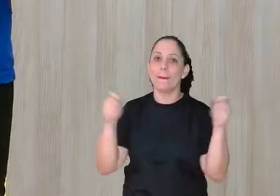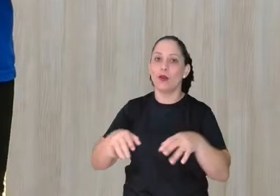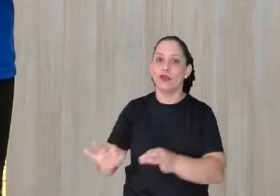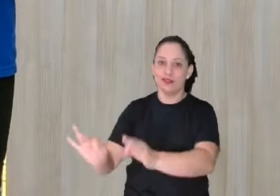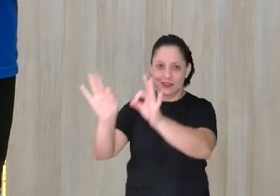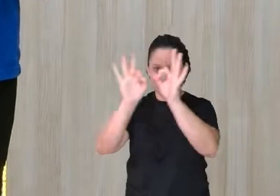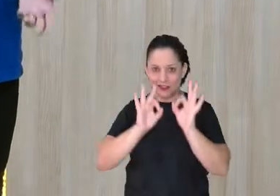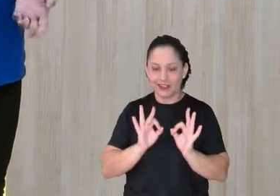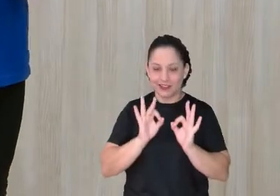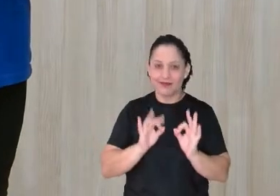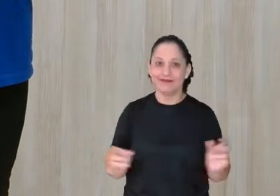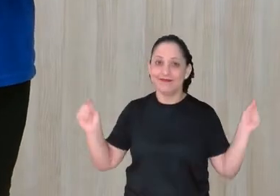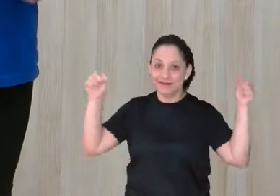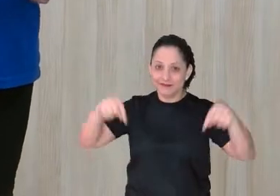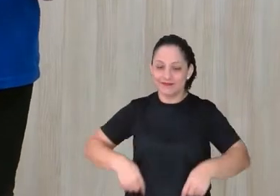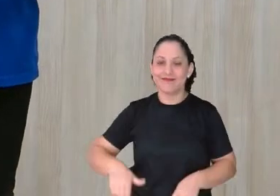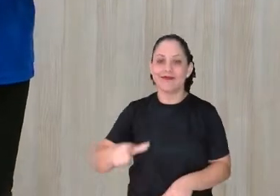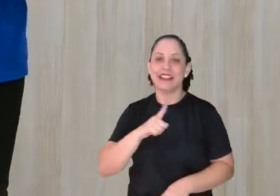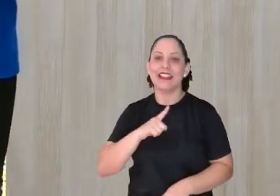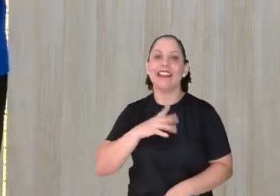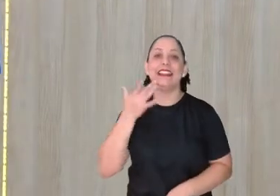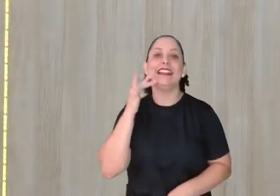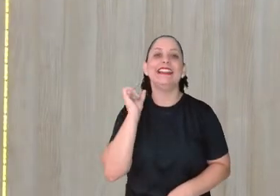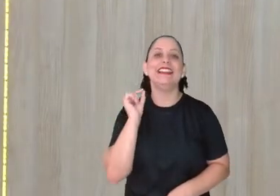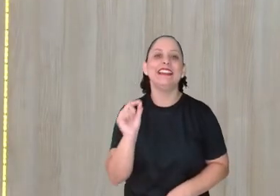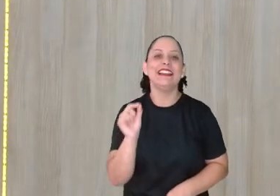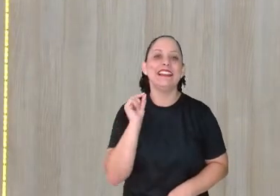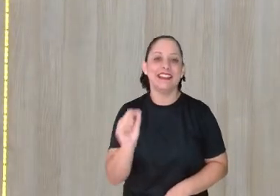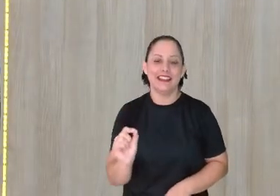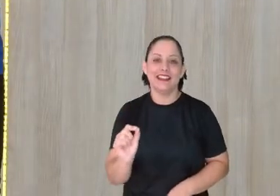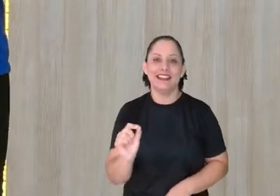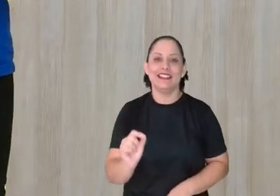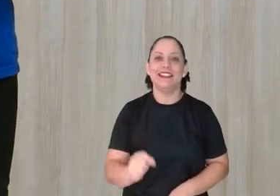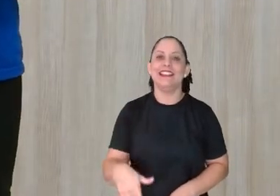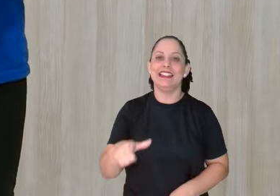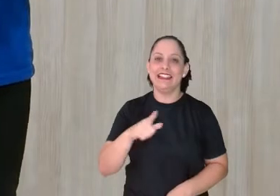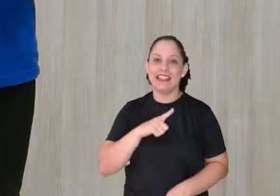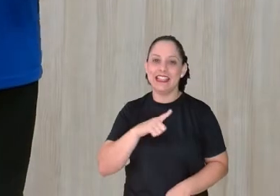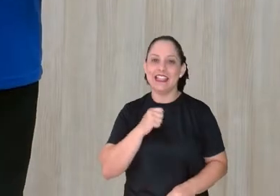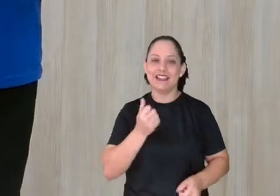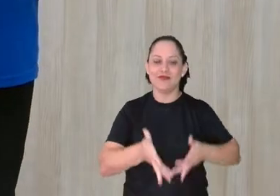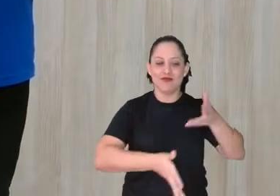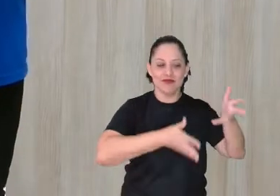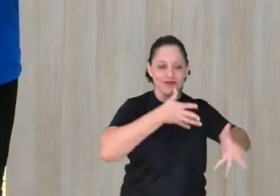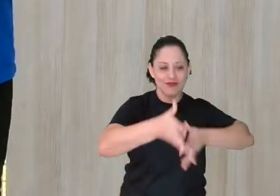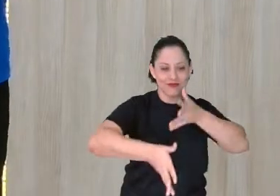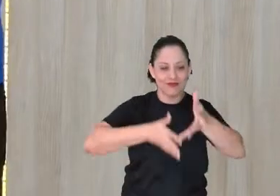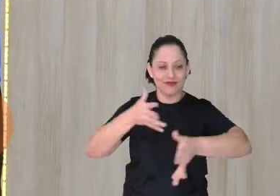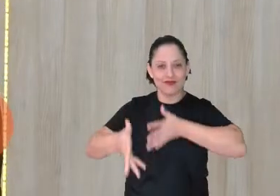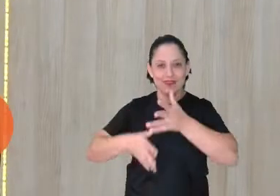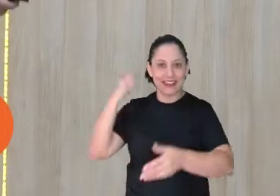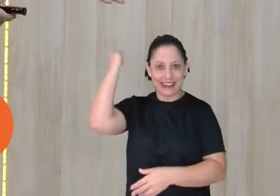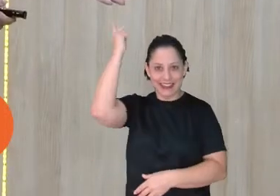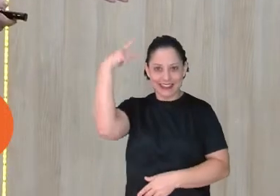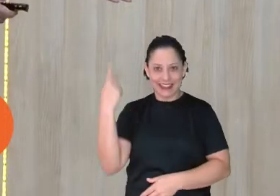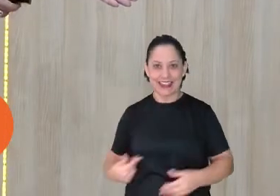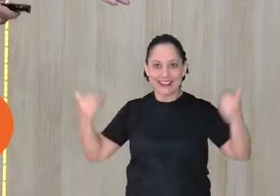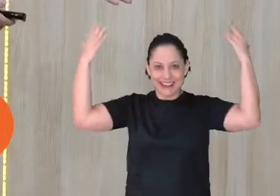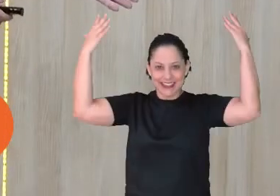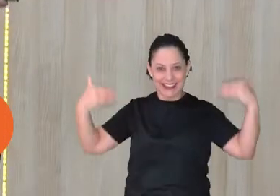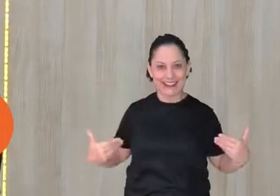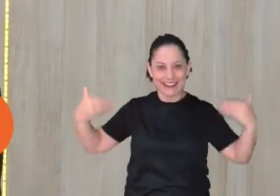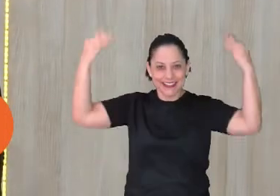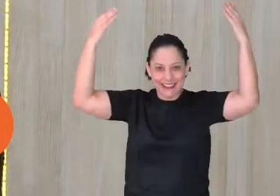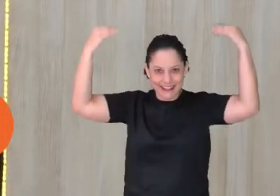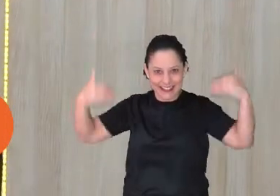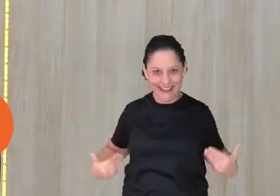assistindo. E para isso nós contamos com a colaboração, né, e toda essa dinâmica aí da nossa querida Késia, que está aqui,